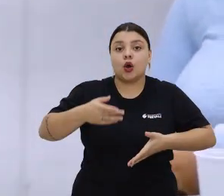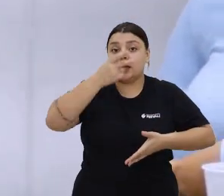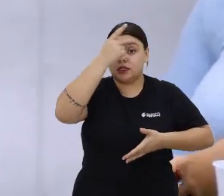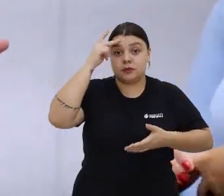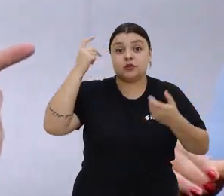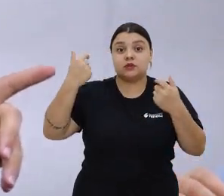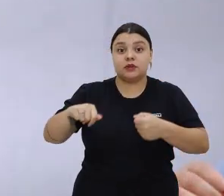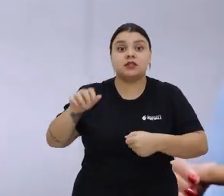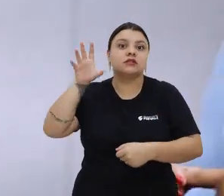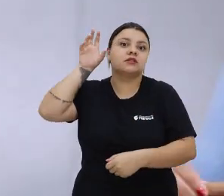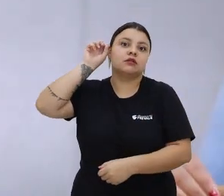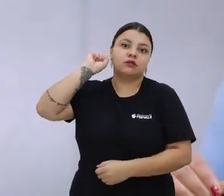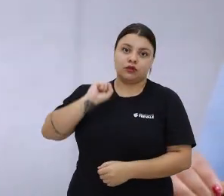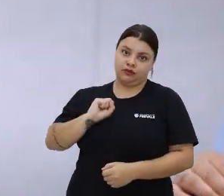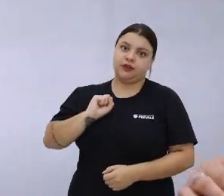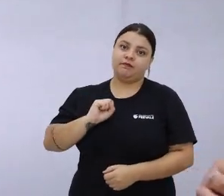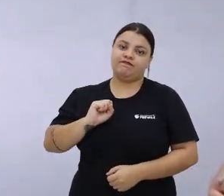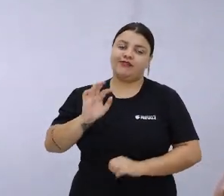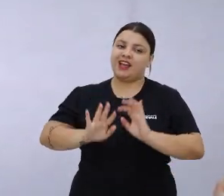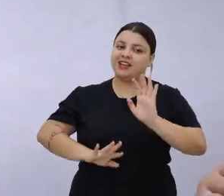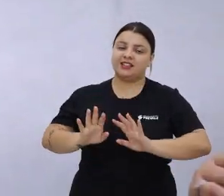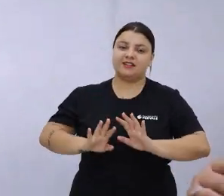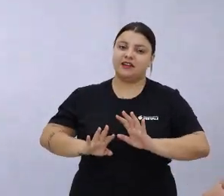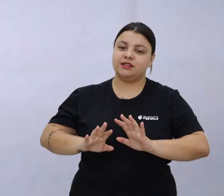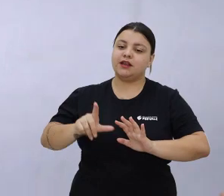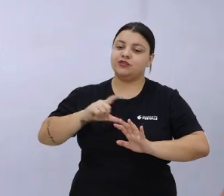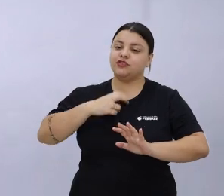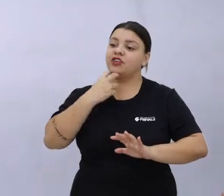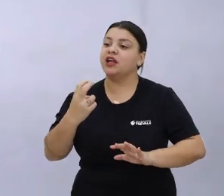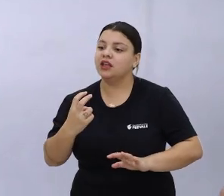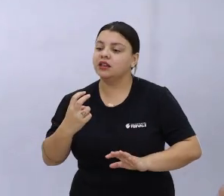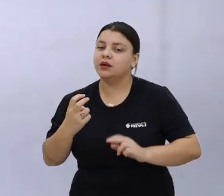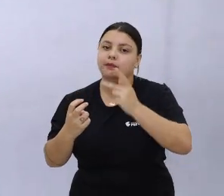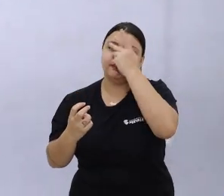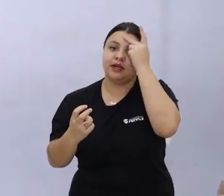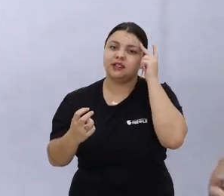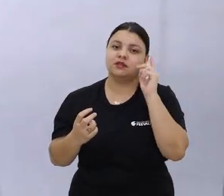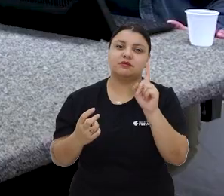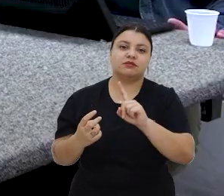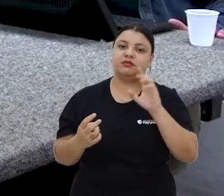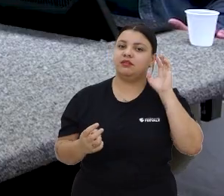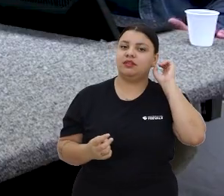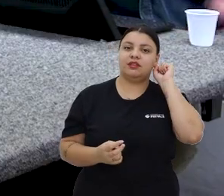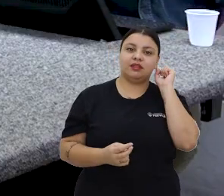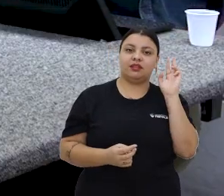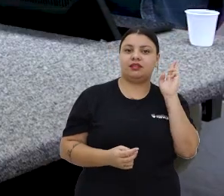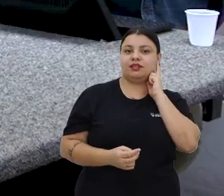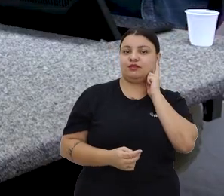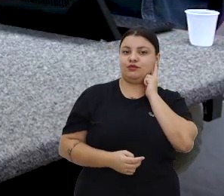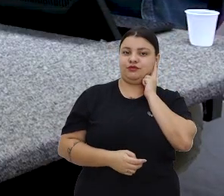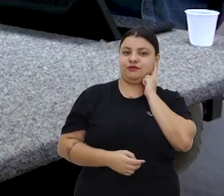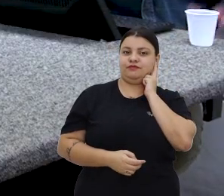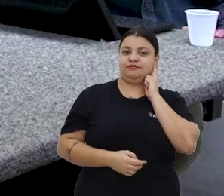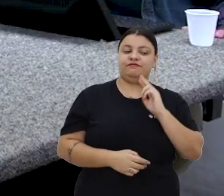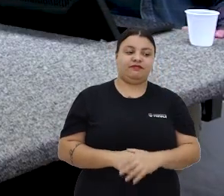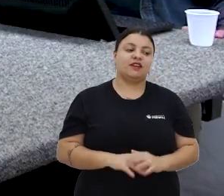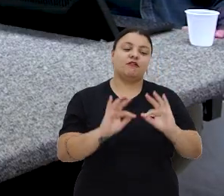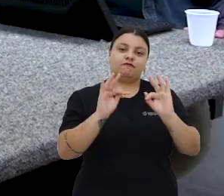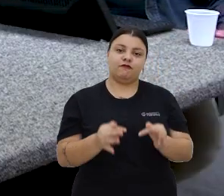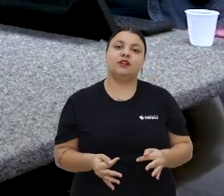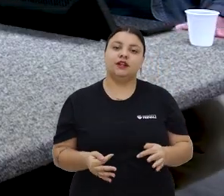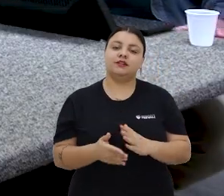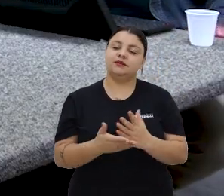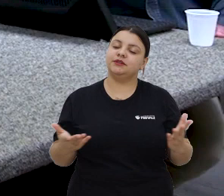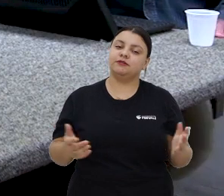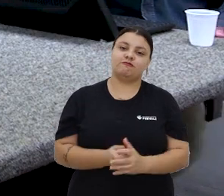gente tem, só não querem nos ouvir. Perfeito. Nossa. Eu acho que encerramos aqui, né, essa frase